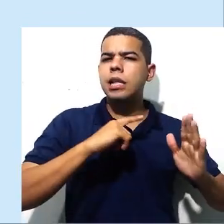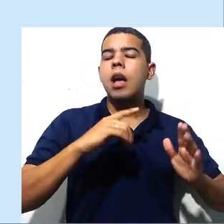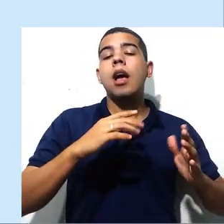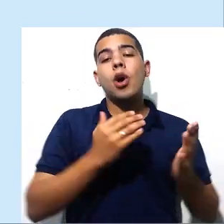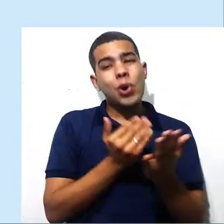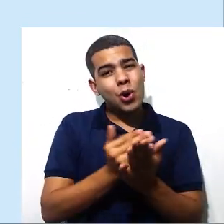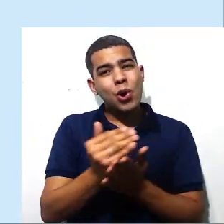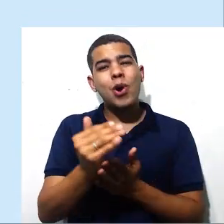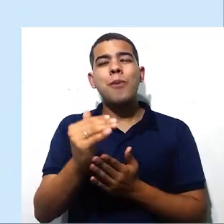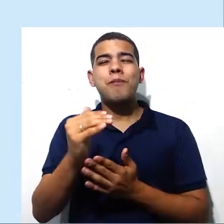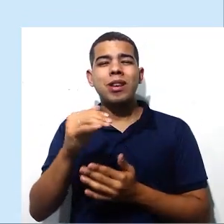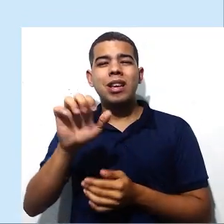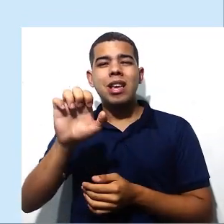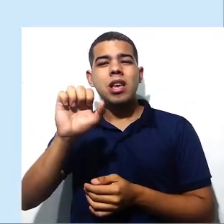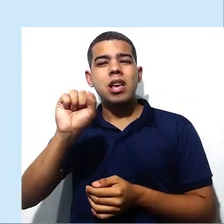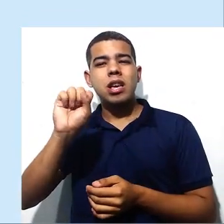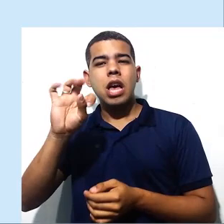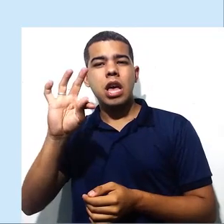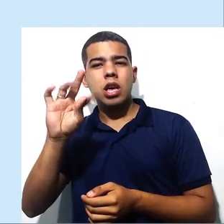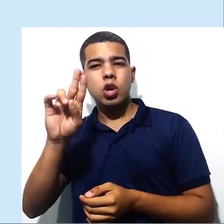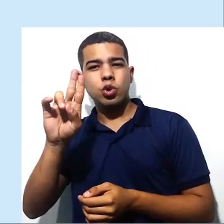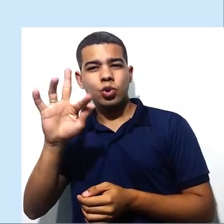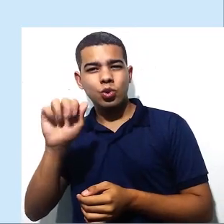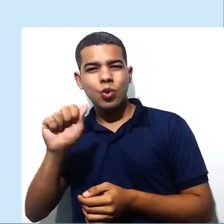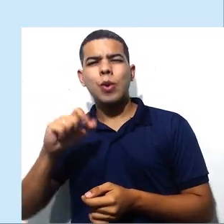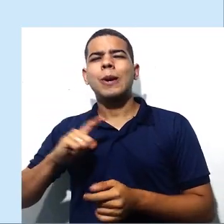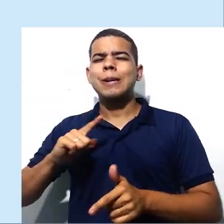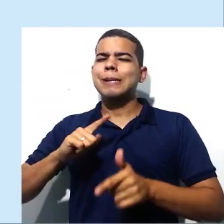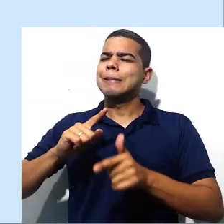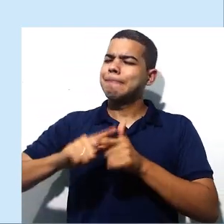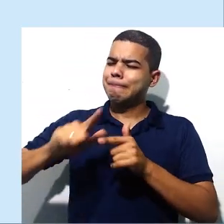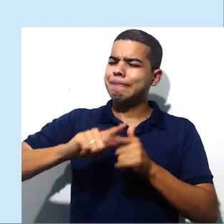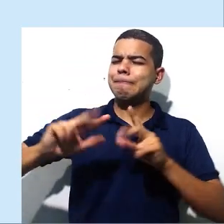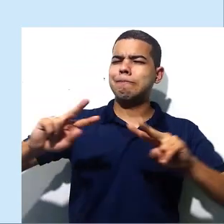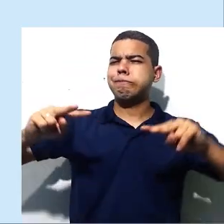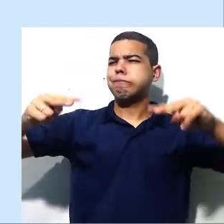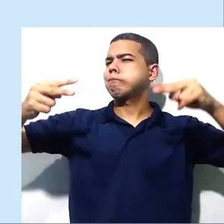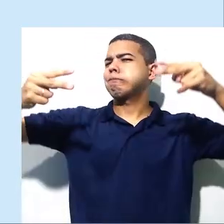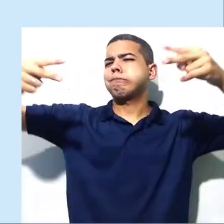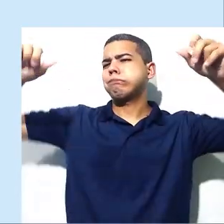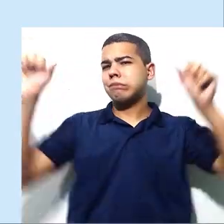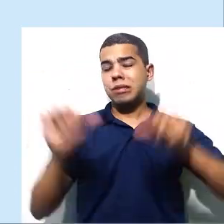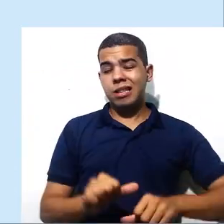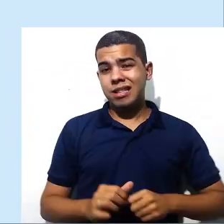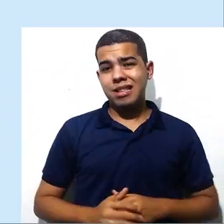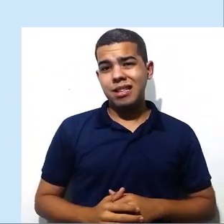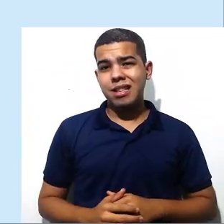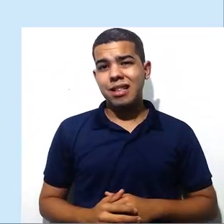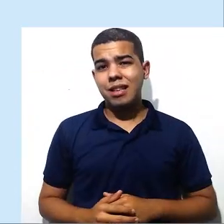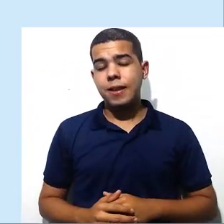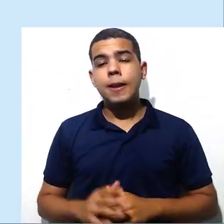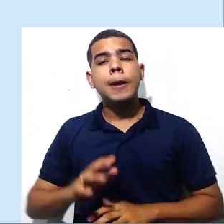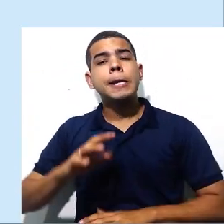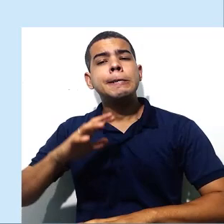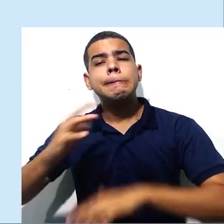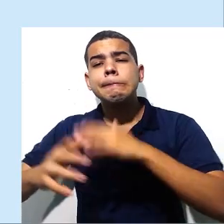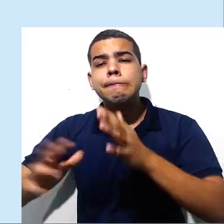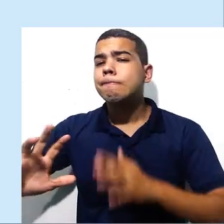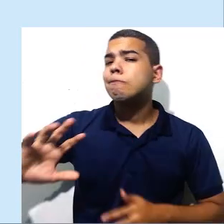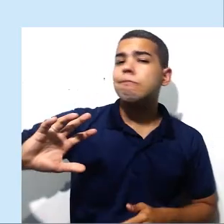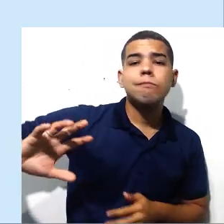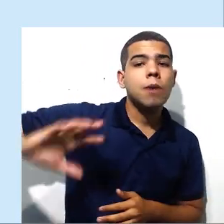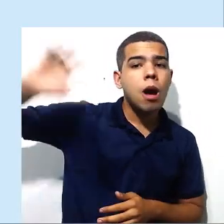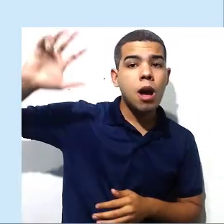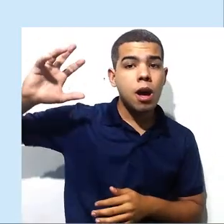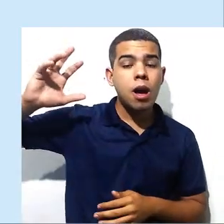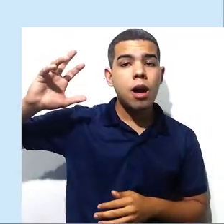de ozônio. E cada ano que se passou, ela foi se destruindo e se degradando cada vez mais. E em consequência disso,